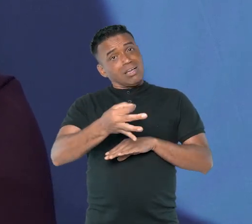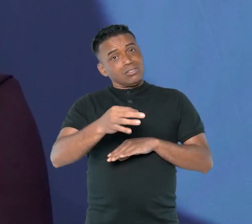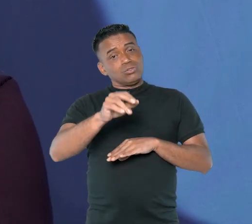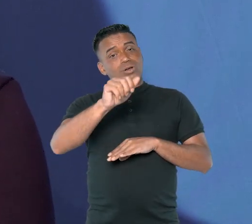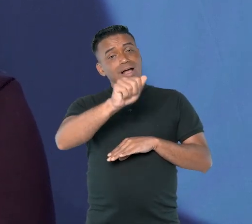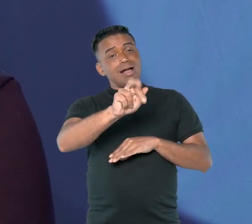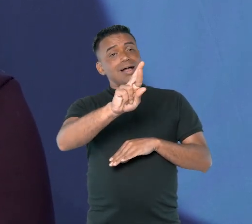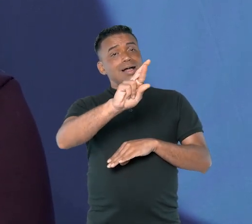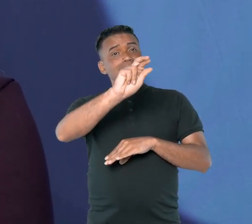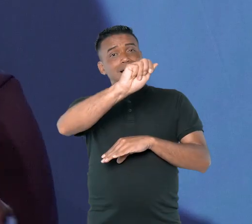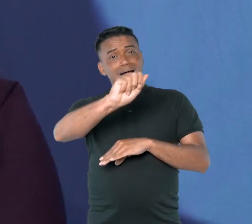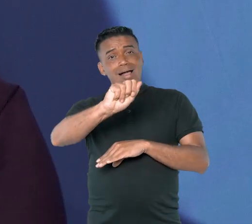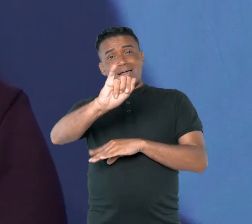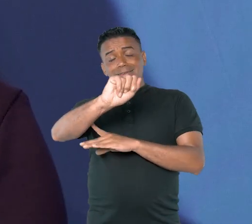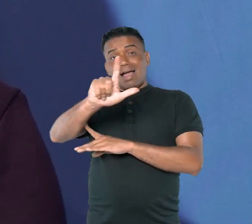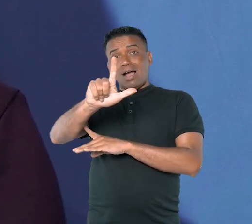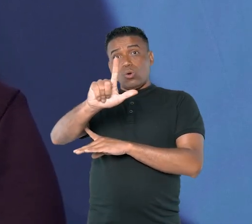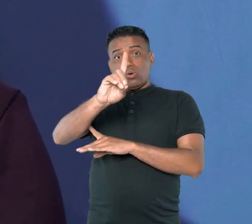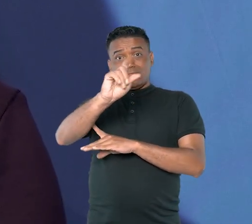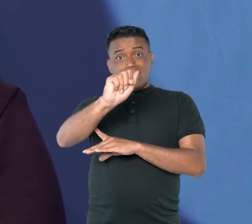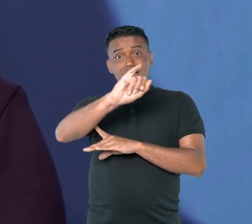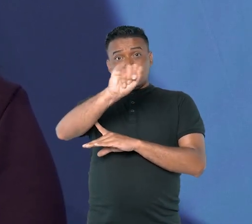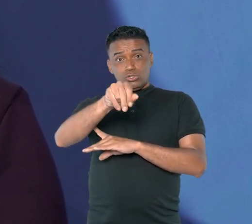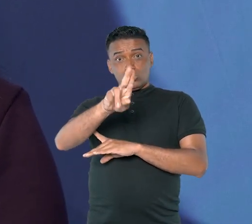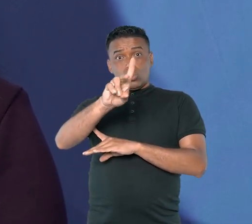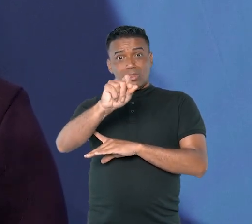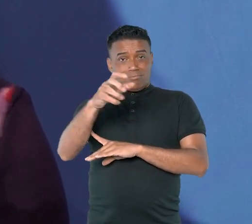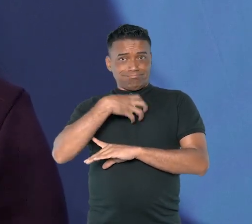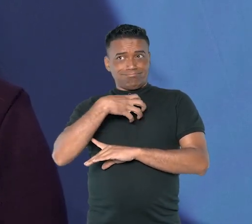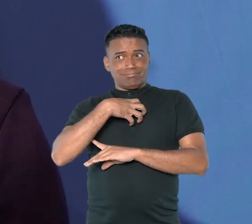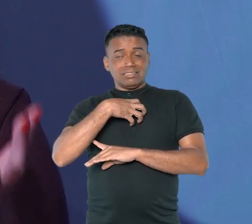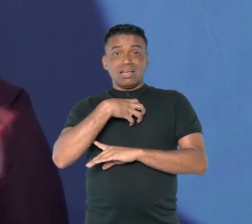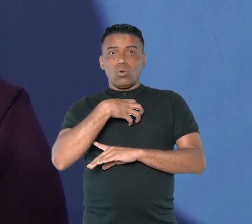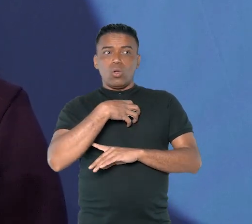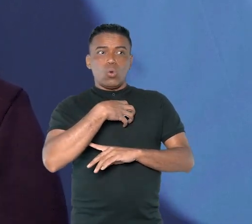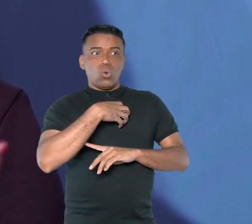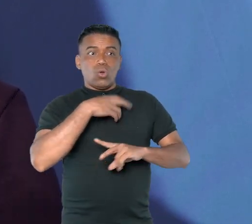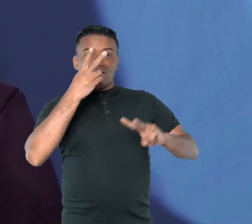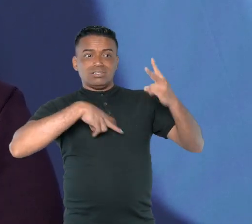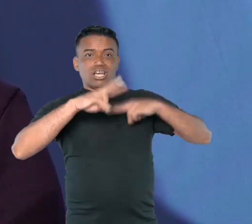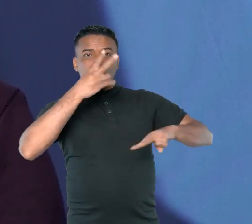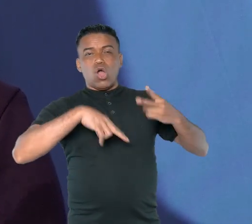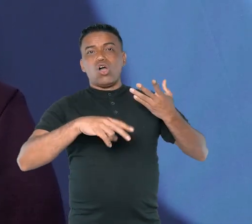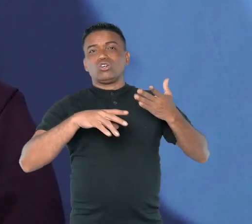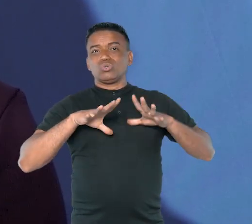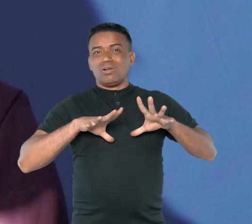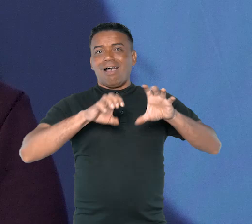Arraial, eu vou para Arraial. Quando eu recebo o diagnóstico de câncer, eu queria ir para algum lugar onde eu pudesse me preparar